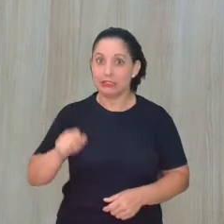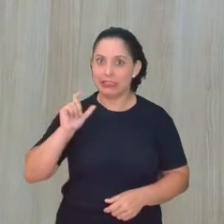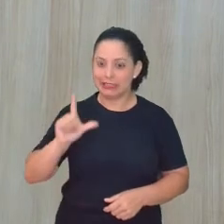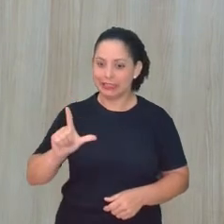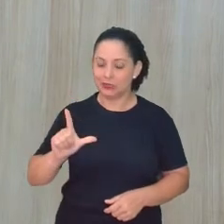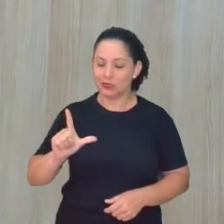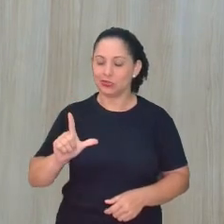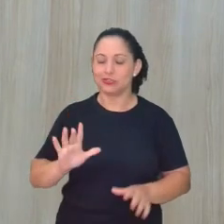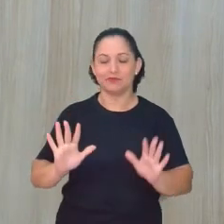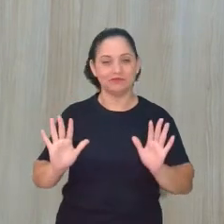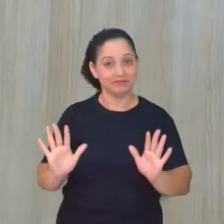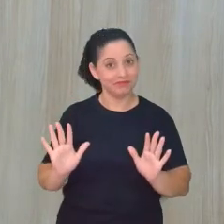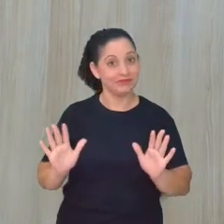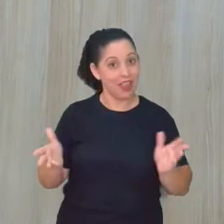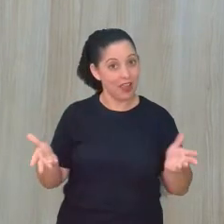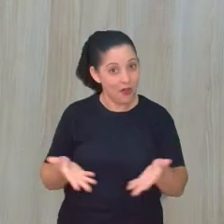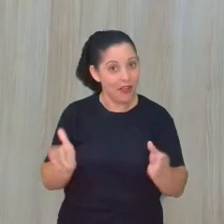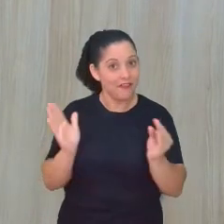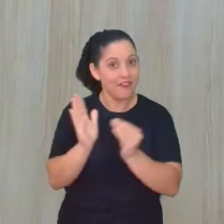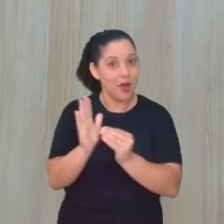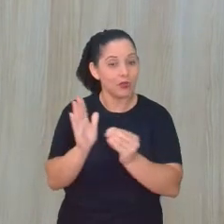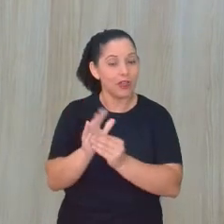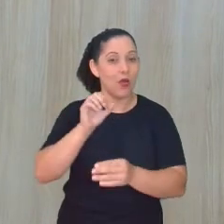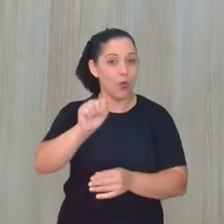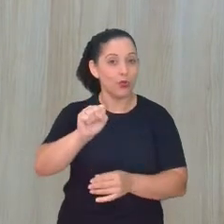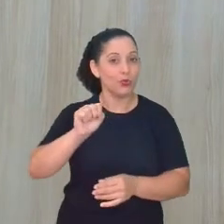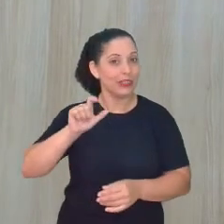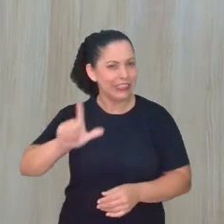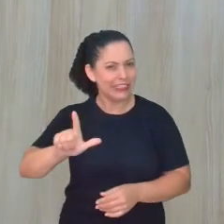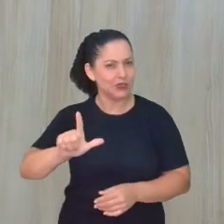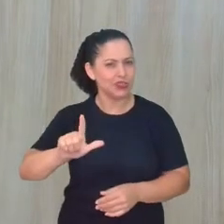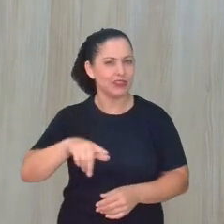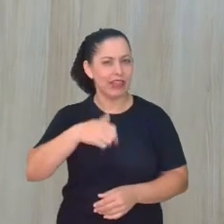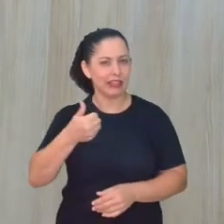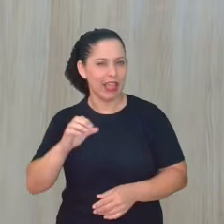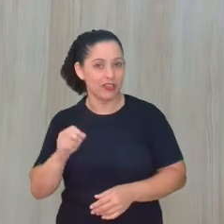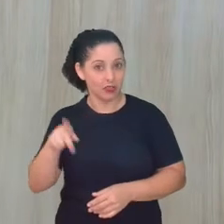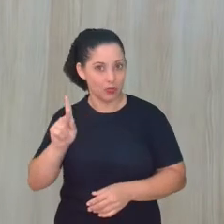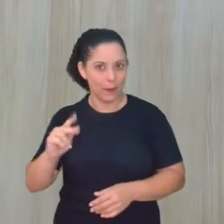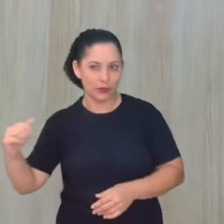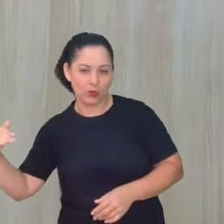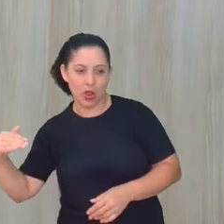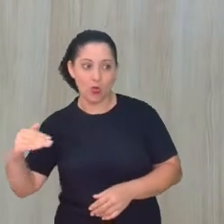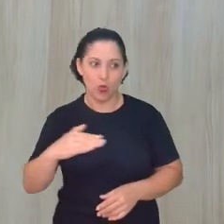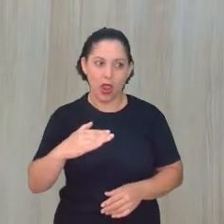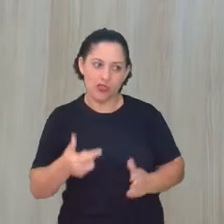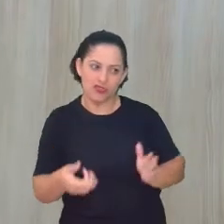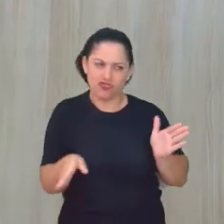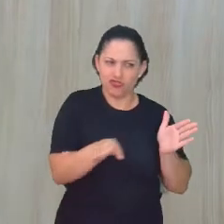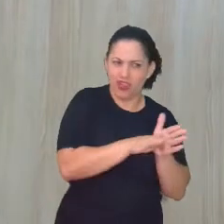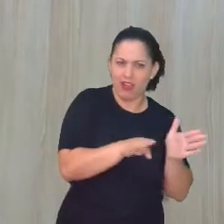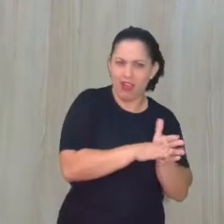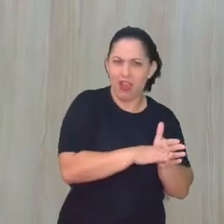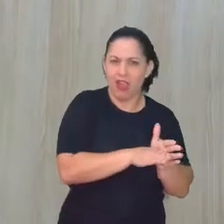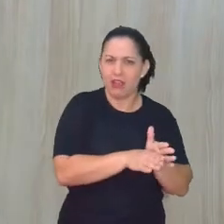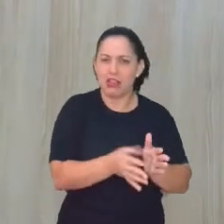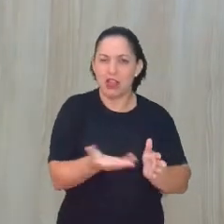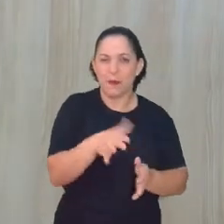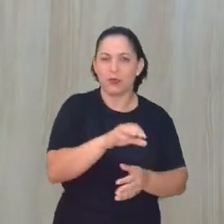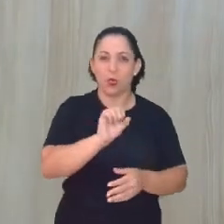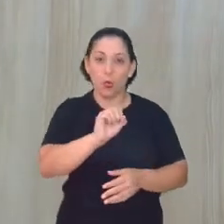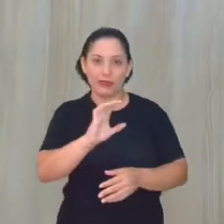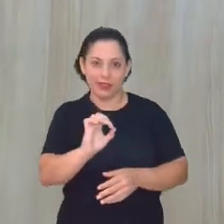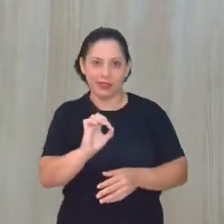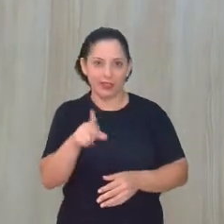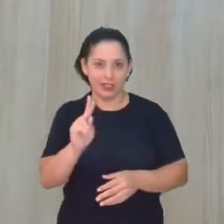Aí tu, ih, rapaz. né? Só faltam 8 litros, são 10 quilômetros por litro, vou andar aí uns 80